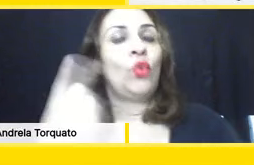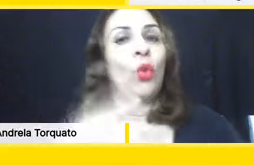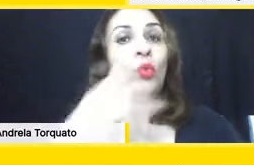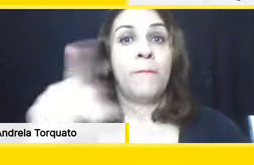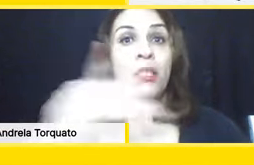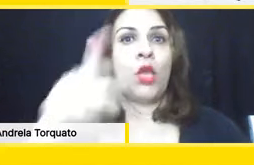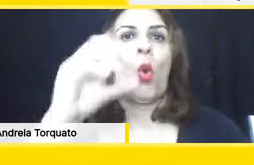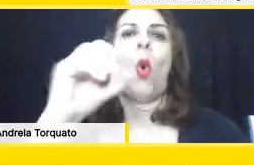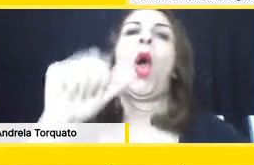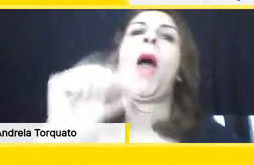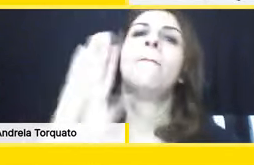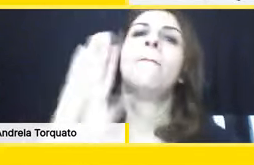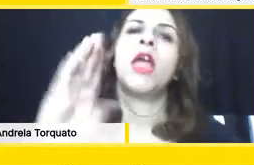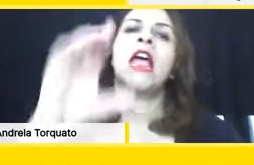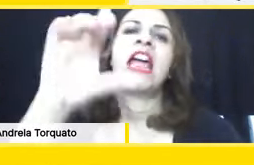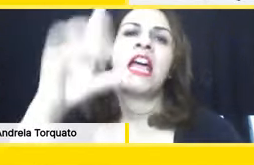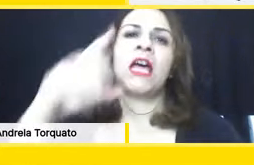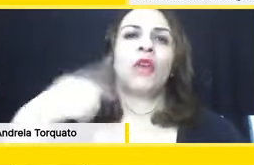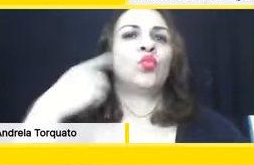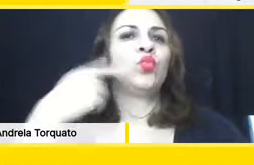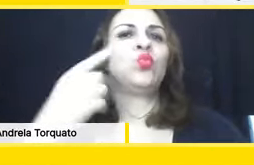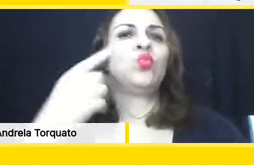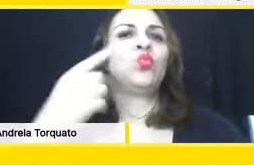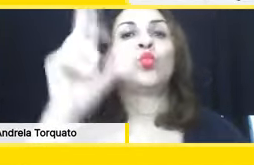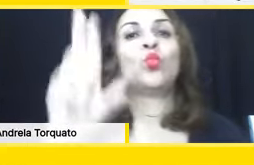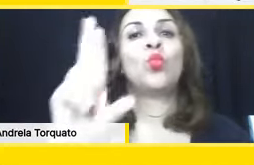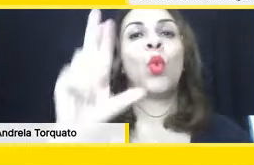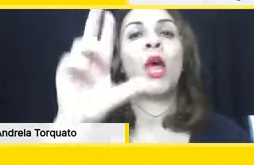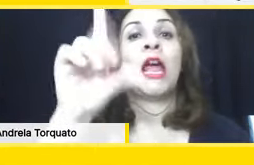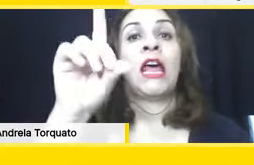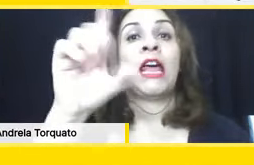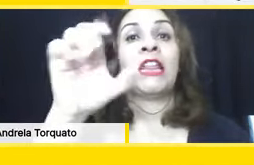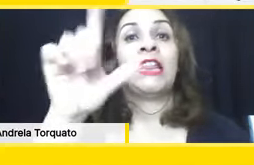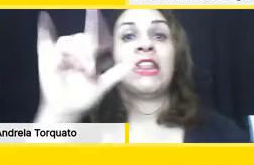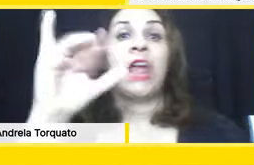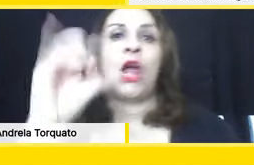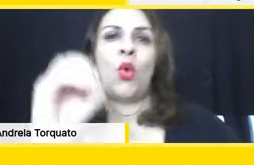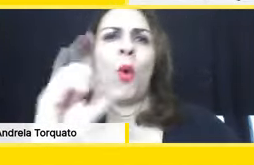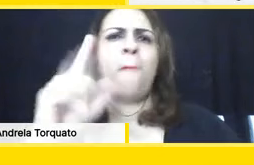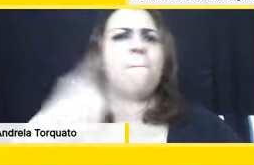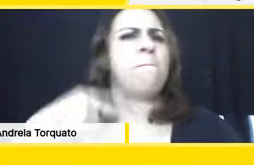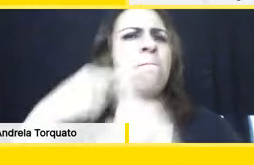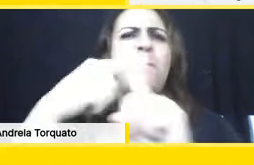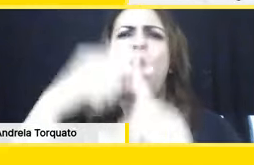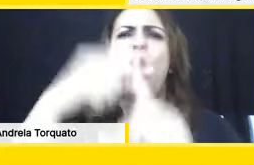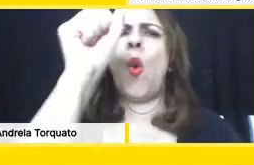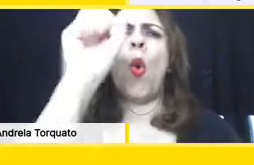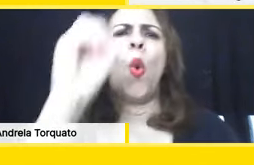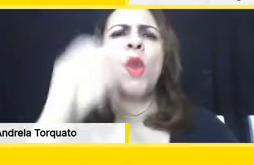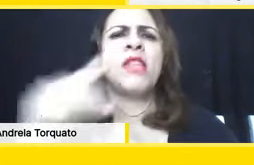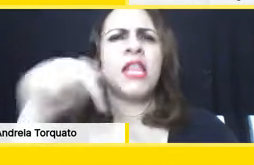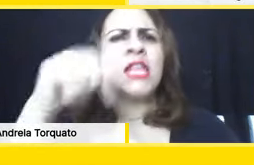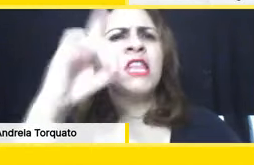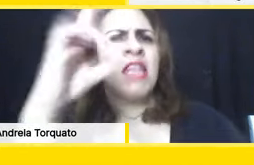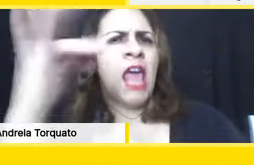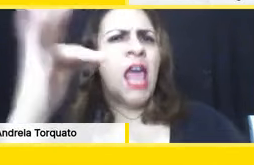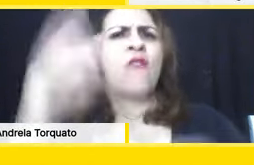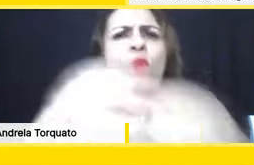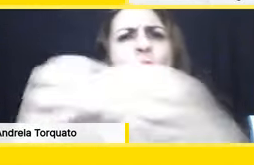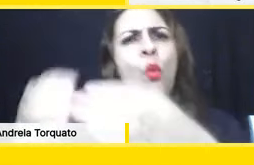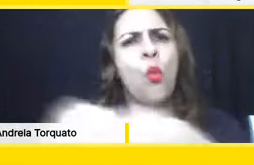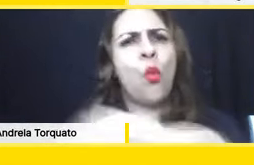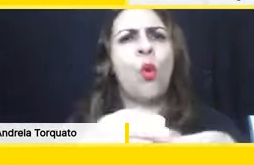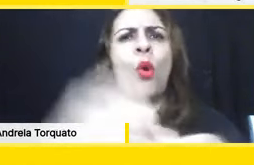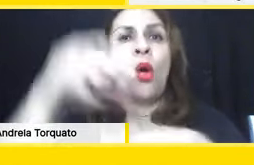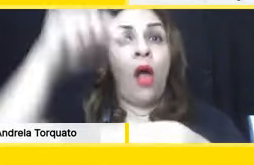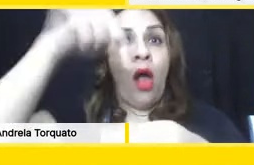Délio, a assumir essa comissão. São mais de 80 comissões aqui no DF, dentre elas a Comissão de Defesa